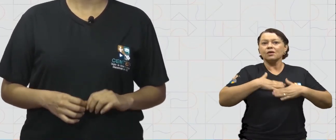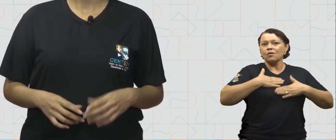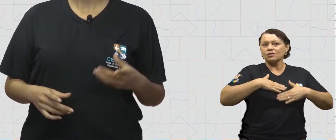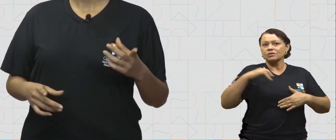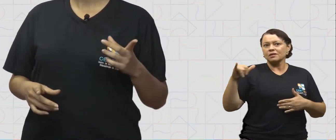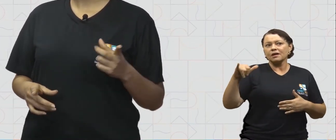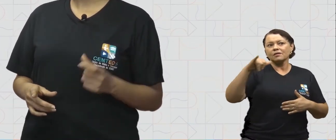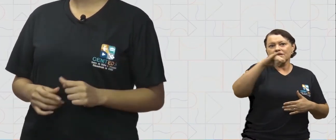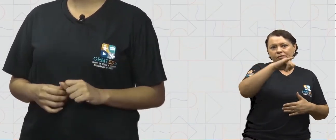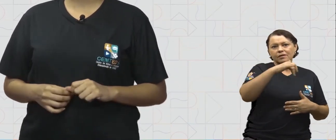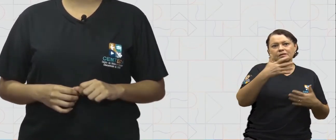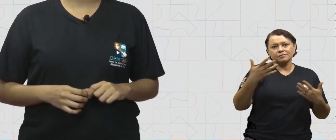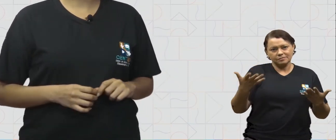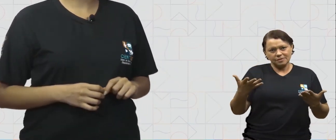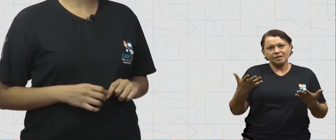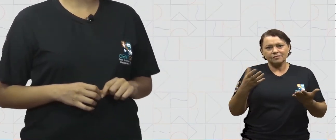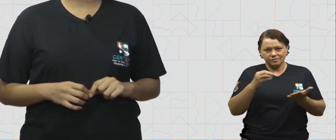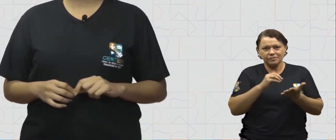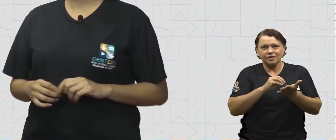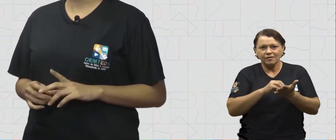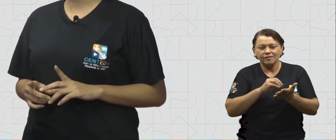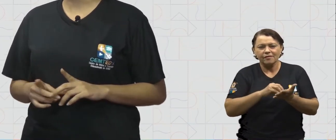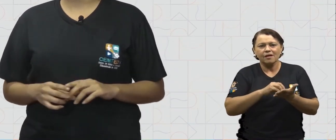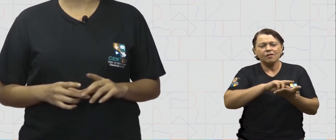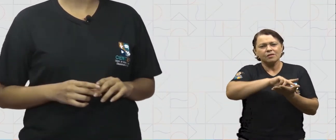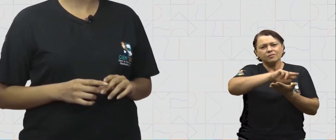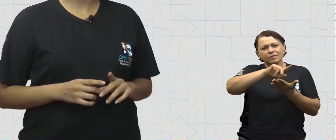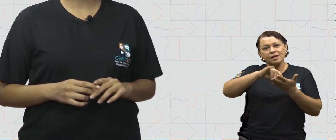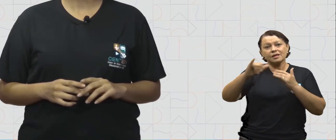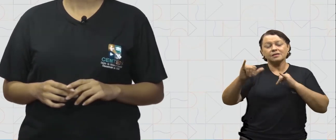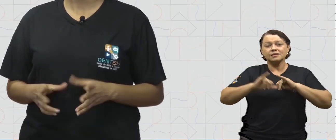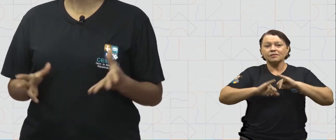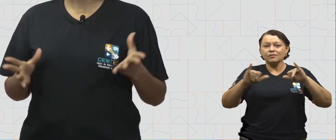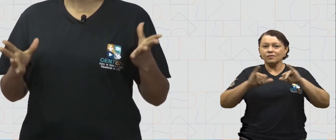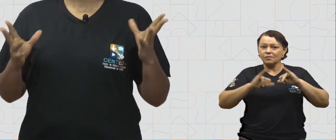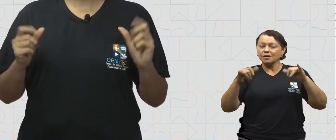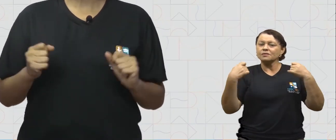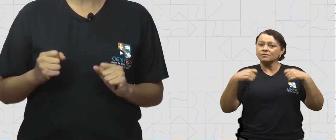viagem. Há tantas informações que precisamos verificar.